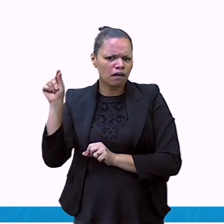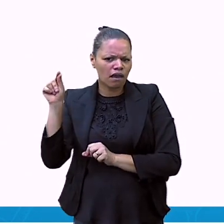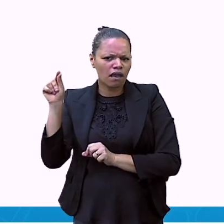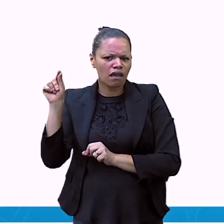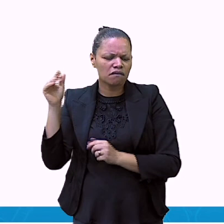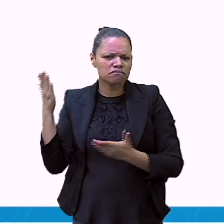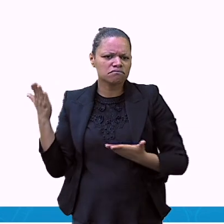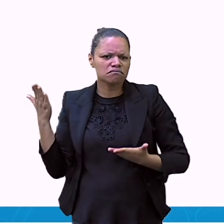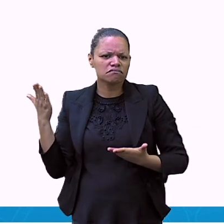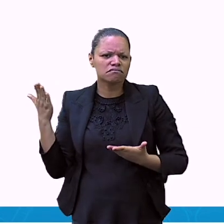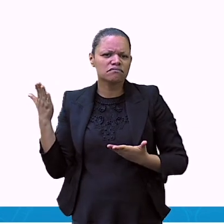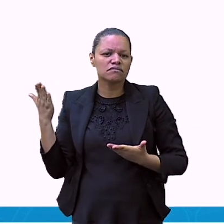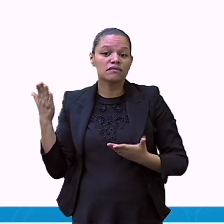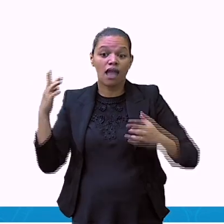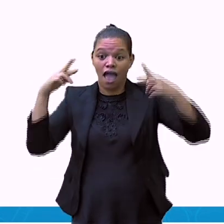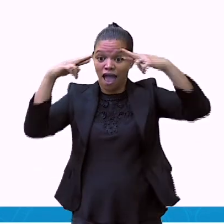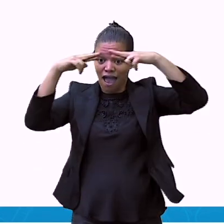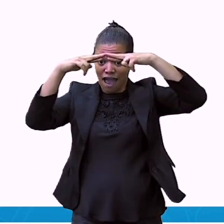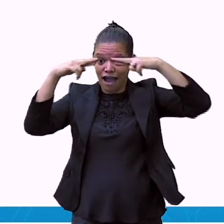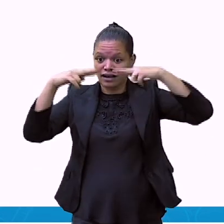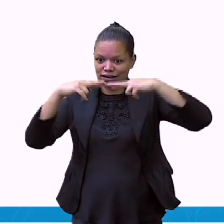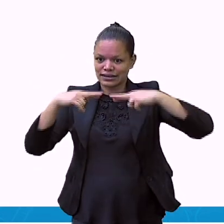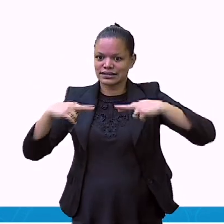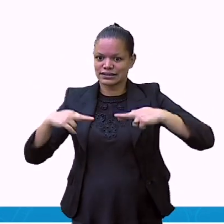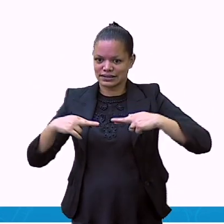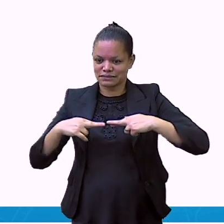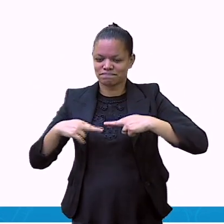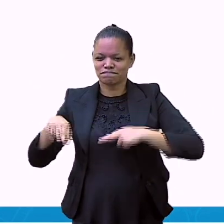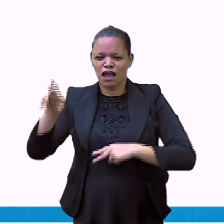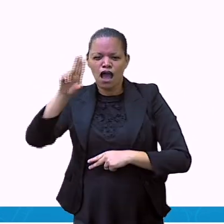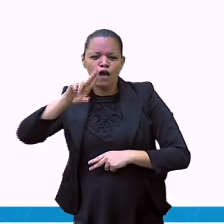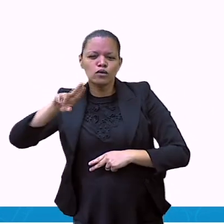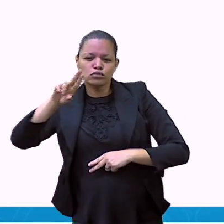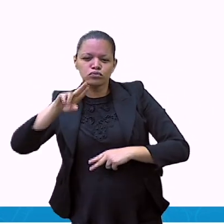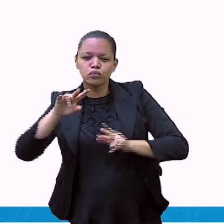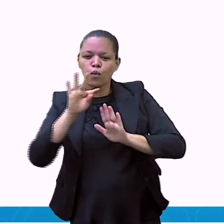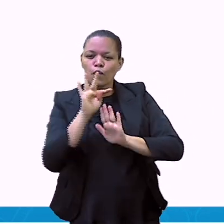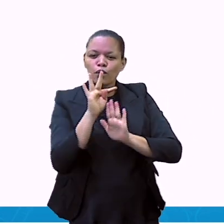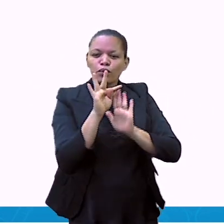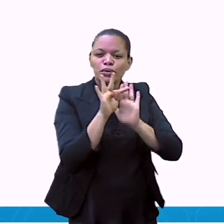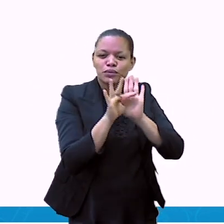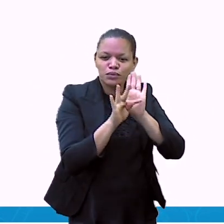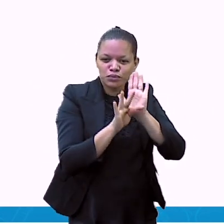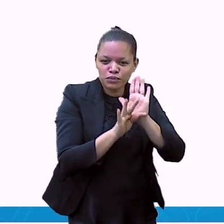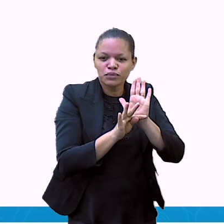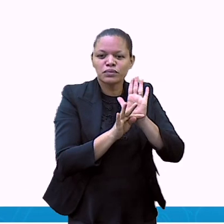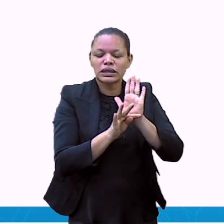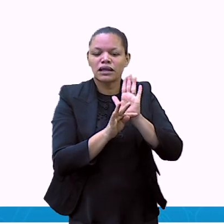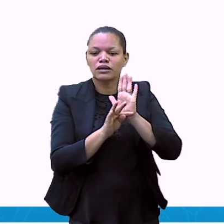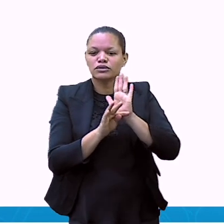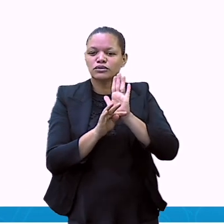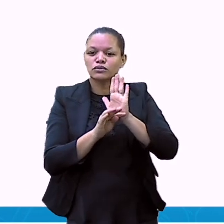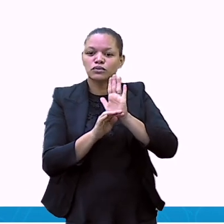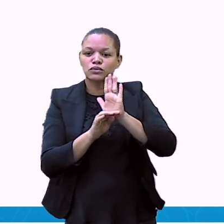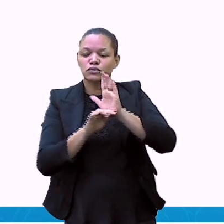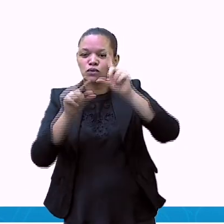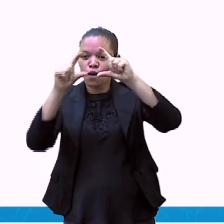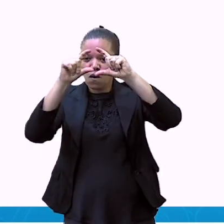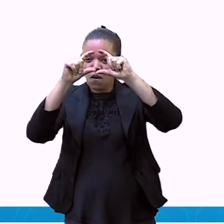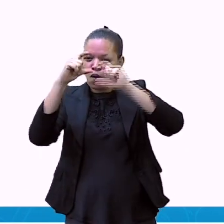bastante utilizado em textos dos gêneros discursivos, estruturados em versos,